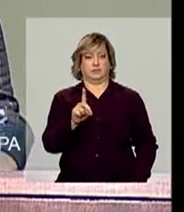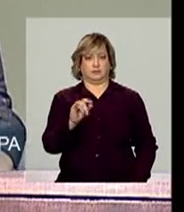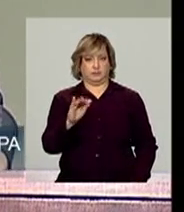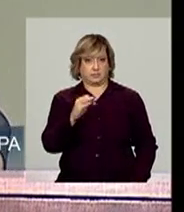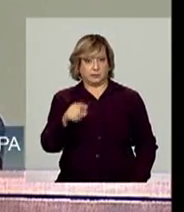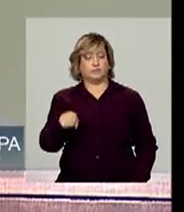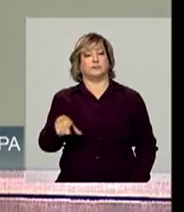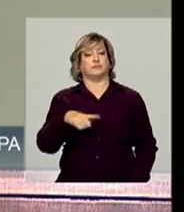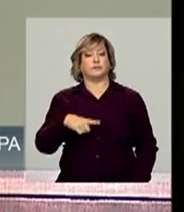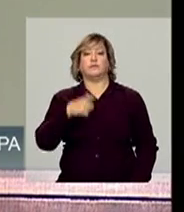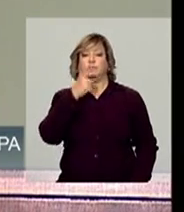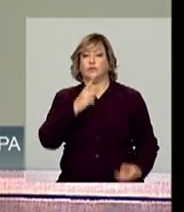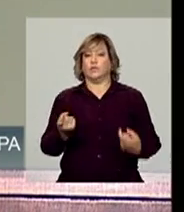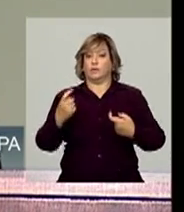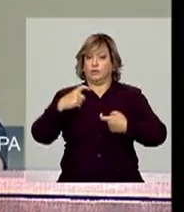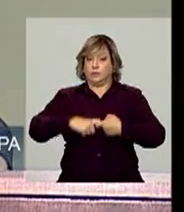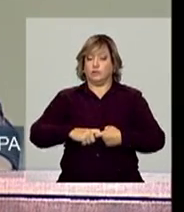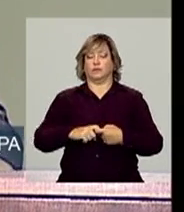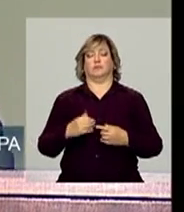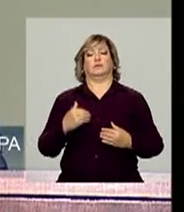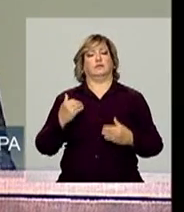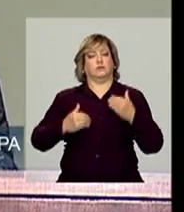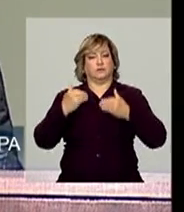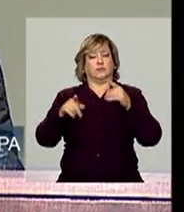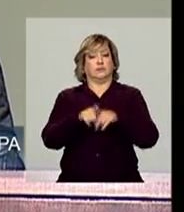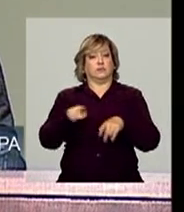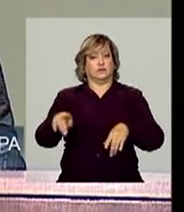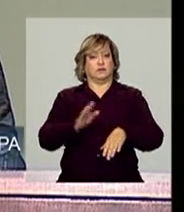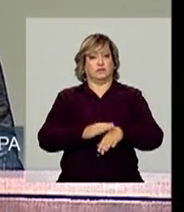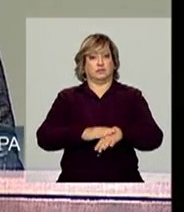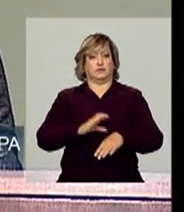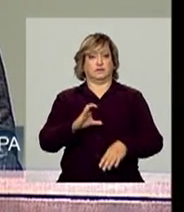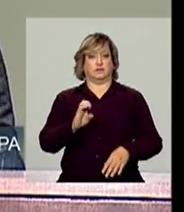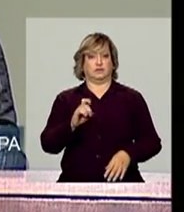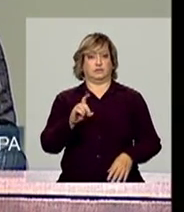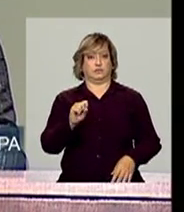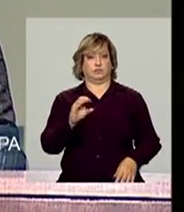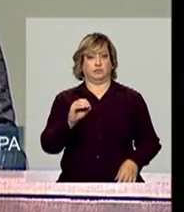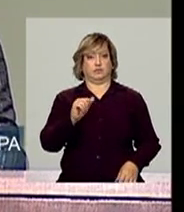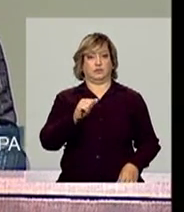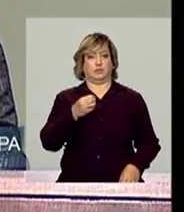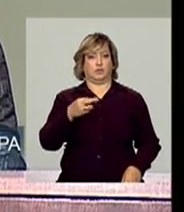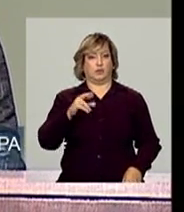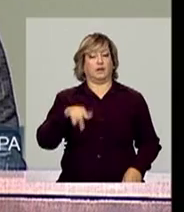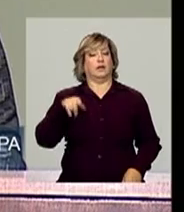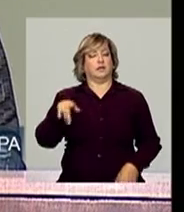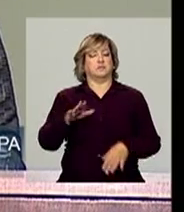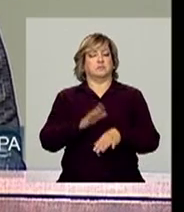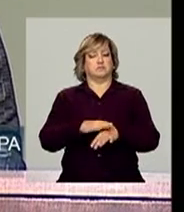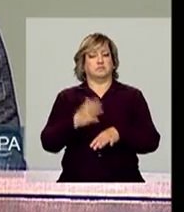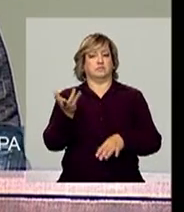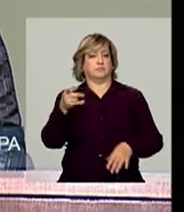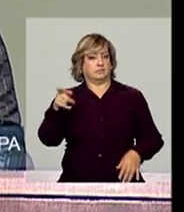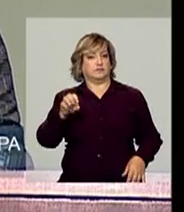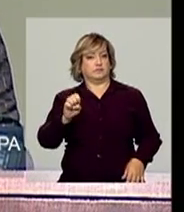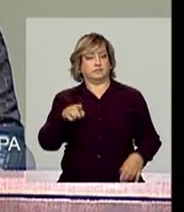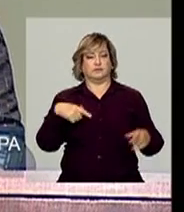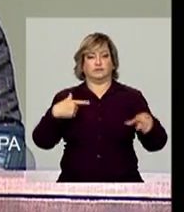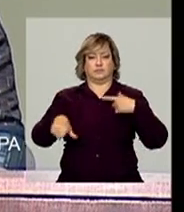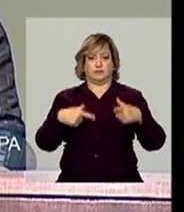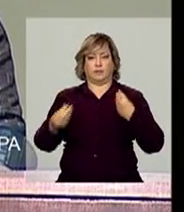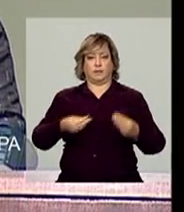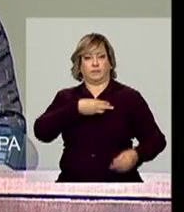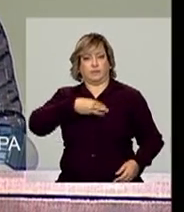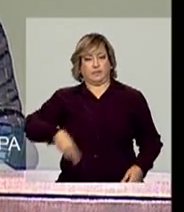foi retomada e desenvolvida por Celso Amorim em sua brilhante passagem pelo Itamaraty